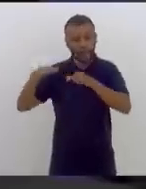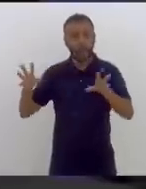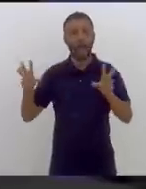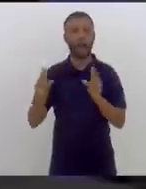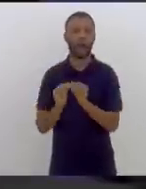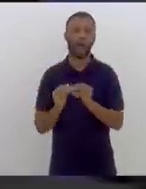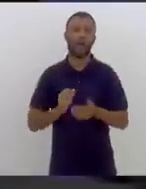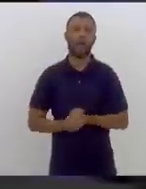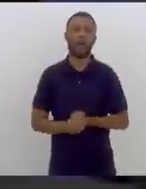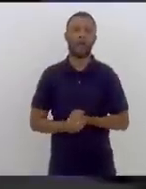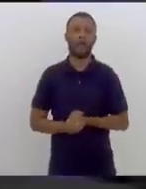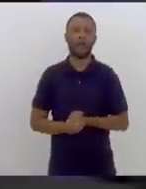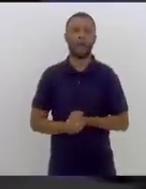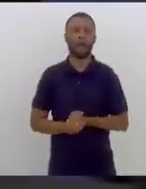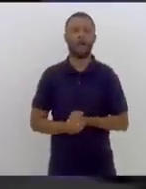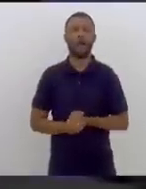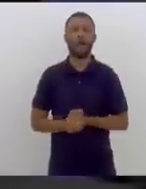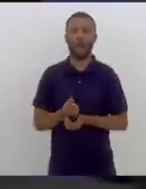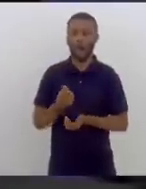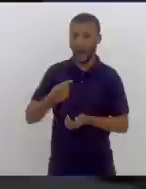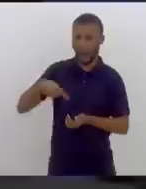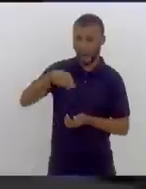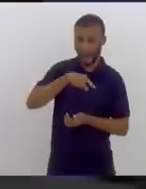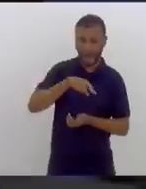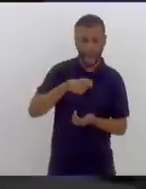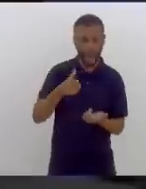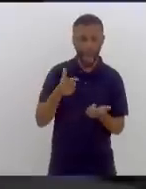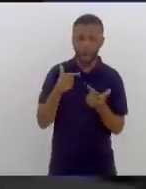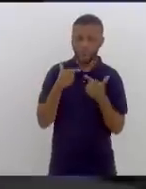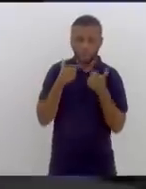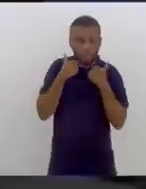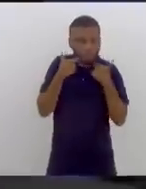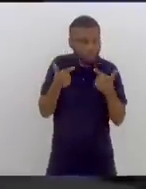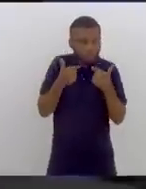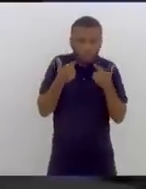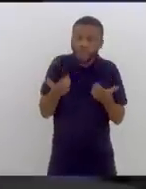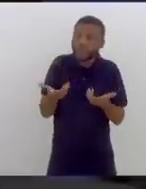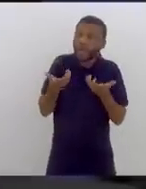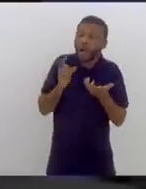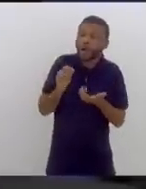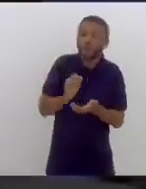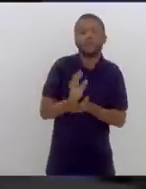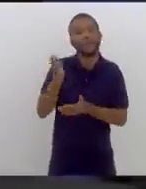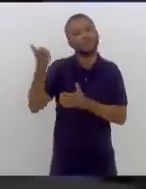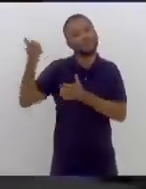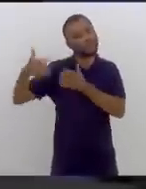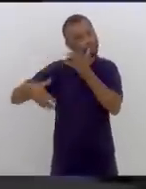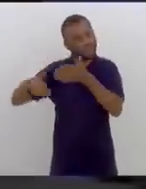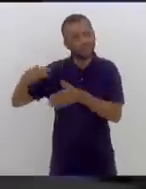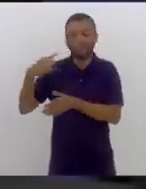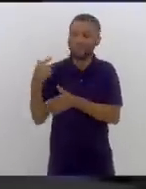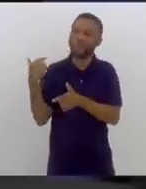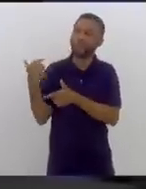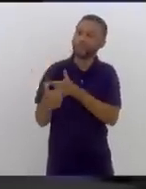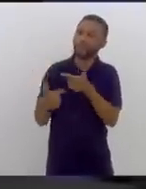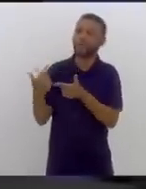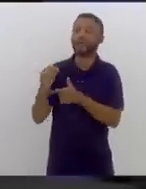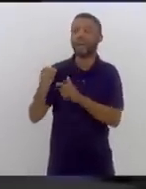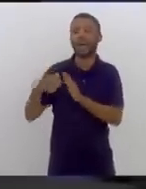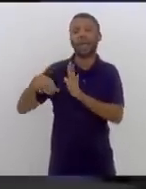ninguém aqui deseja Como já foi dito e nós estamos chovendo no molhado que